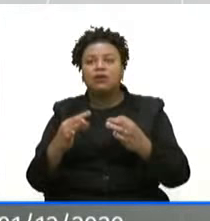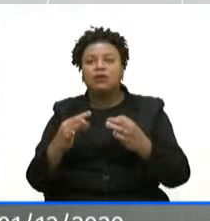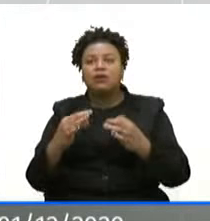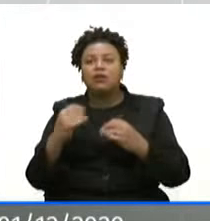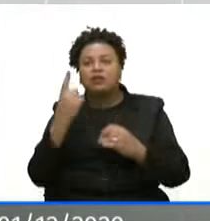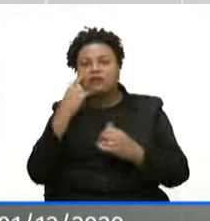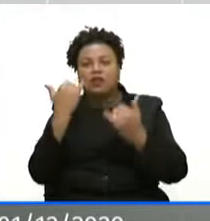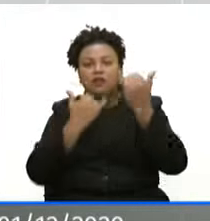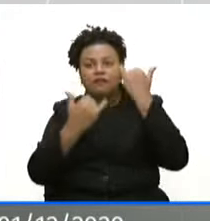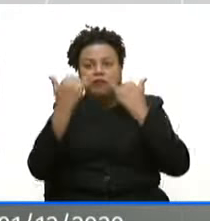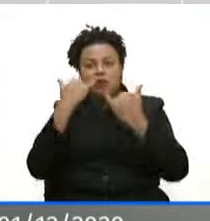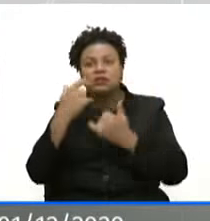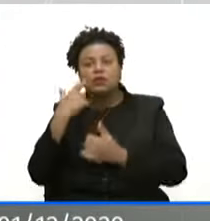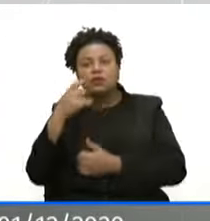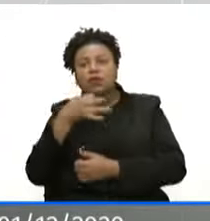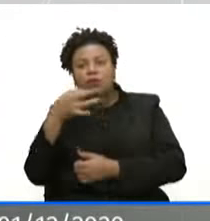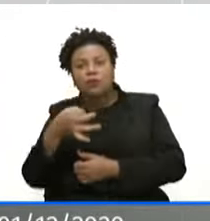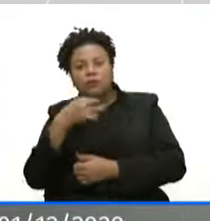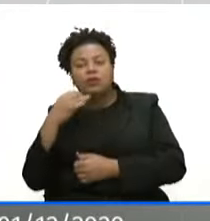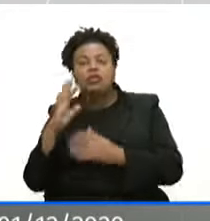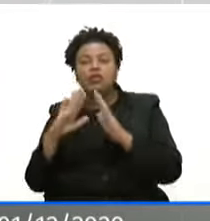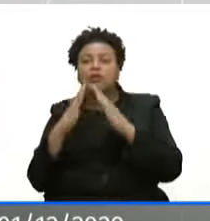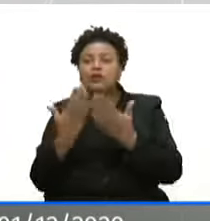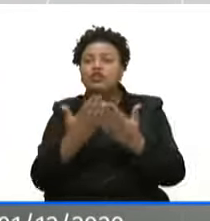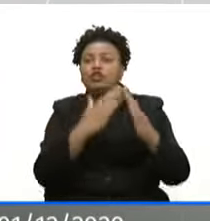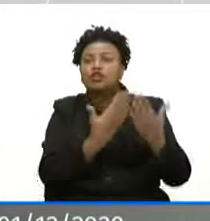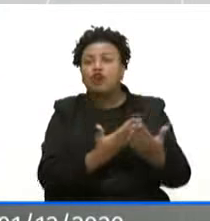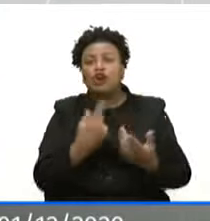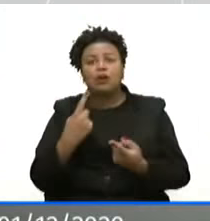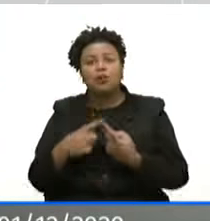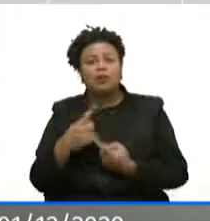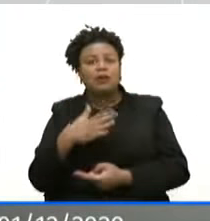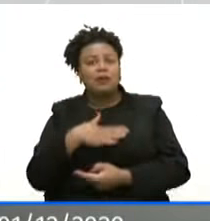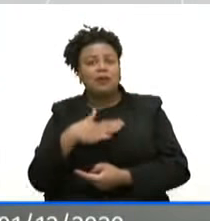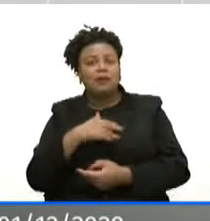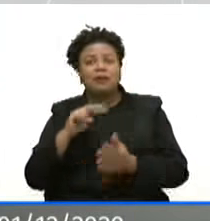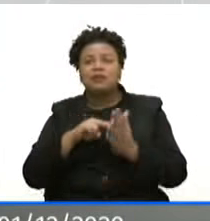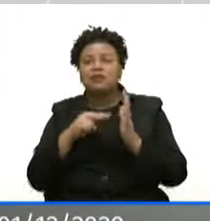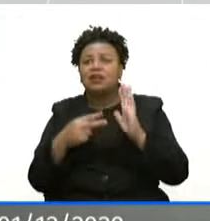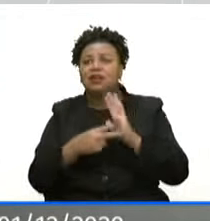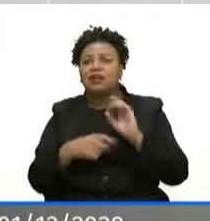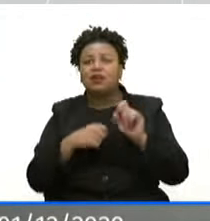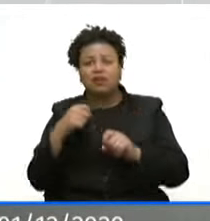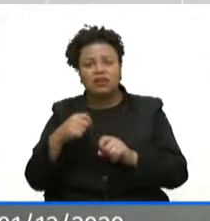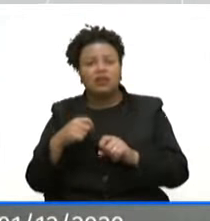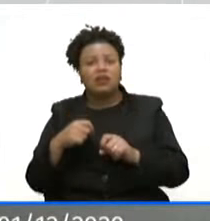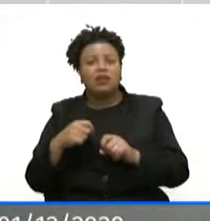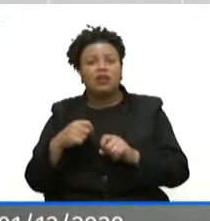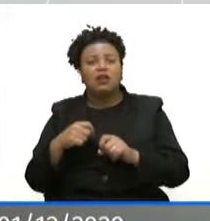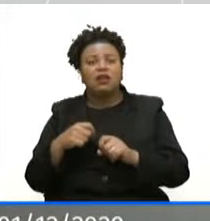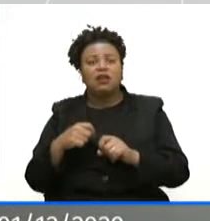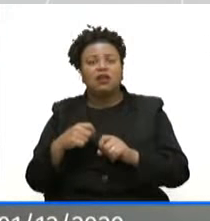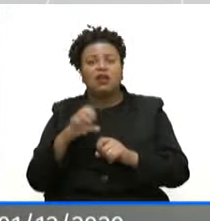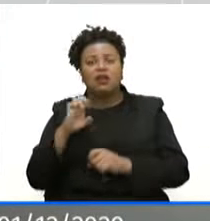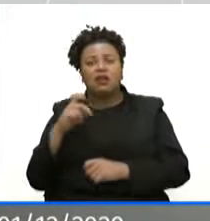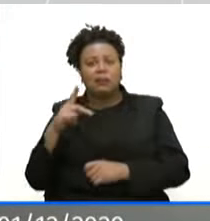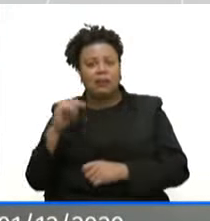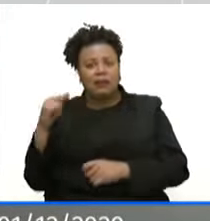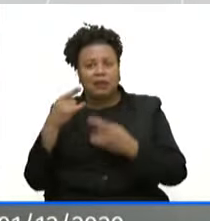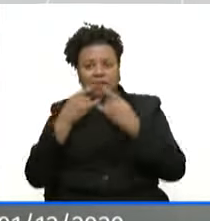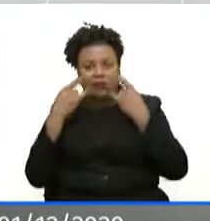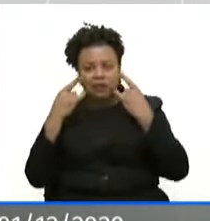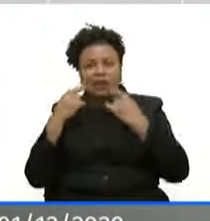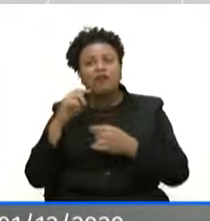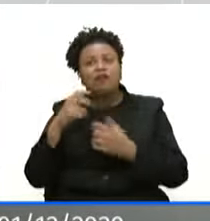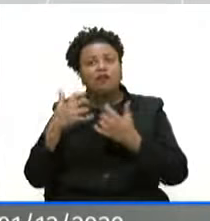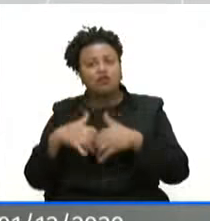informações, tem que ouvir as escolas, tem que ouvir... Porque, para mim, isso significa que os equipamentos de proteção, eles funcionam,